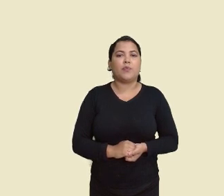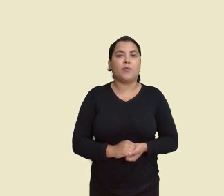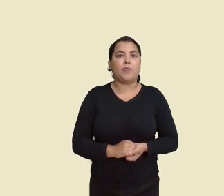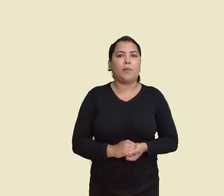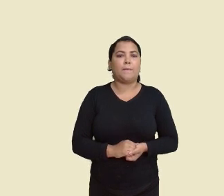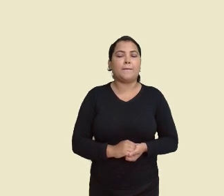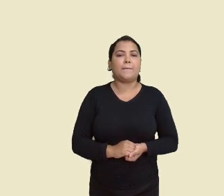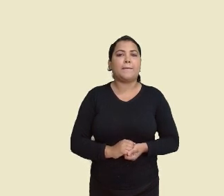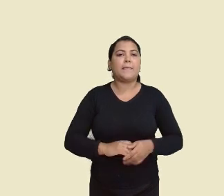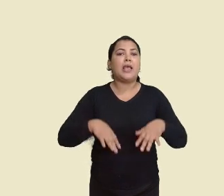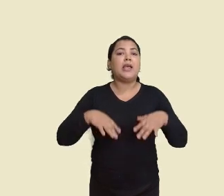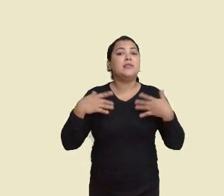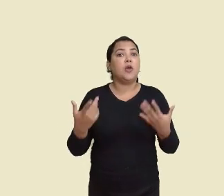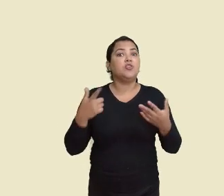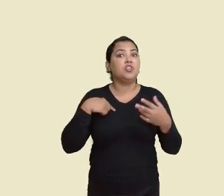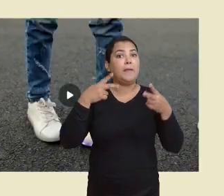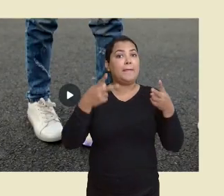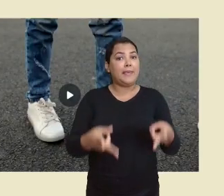movimento.